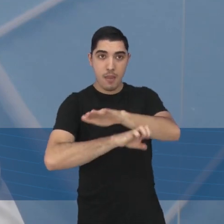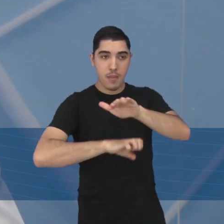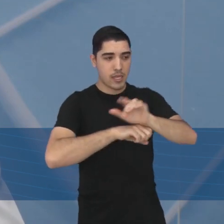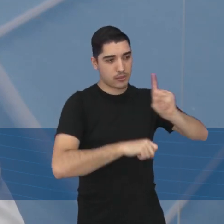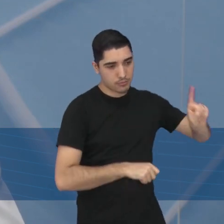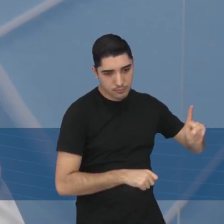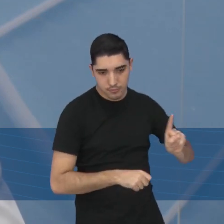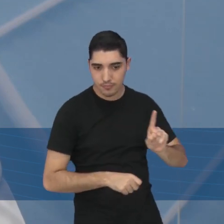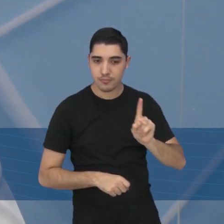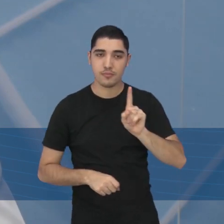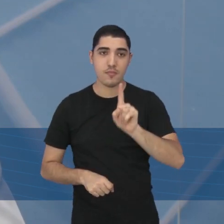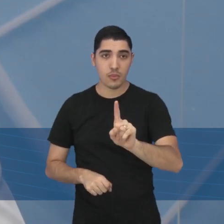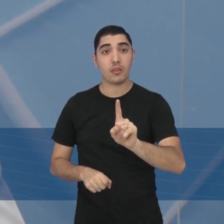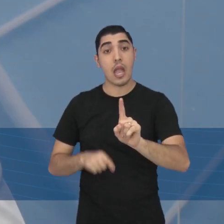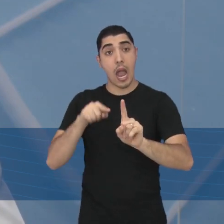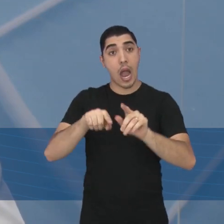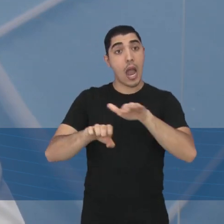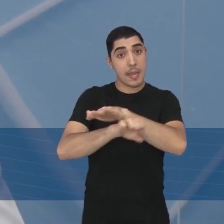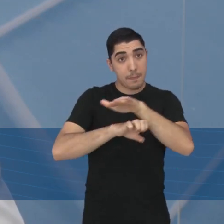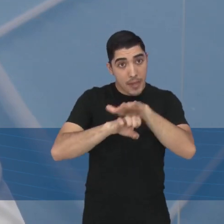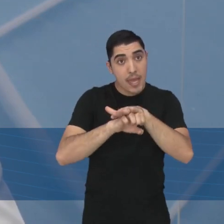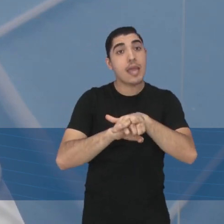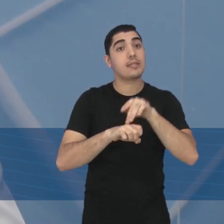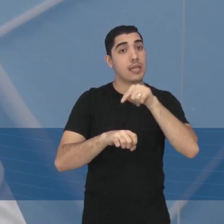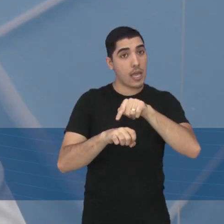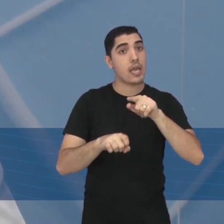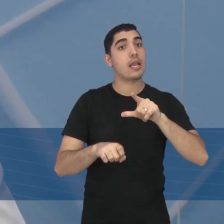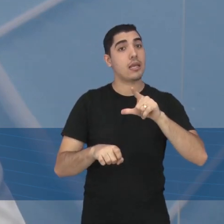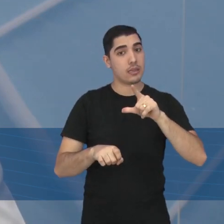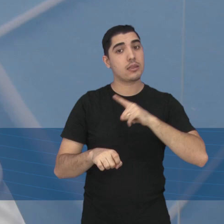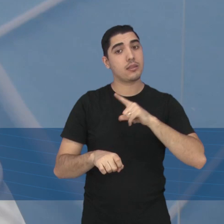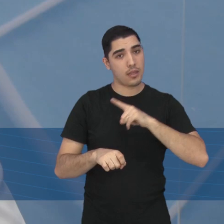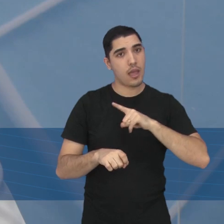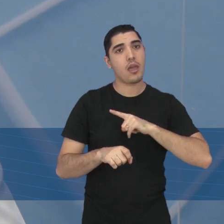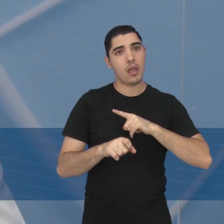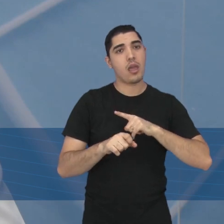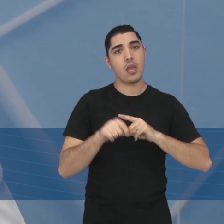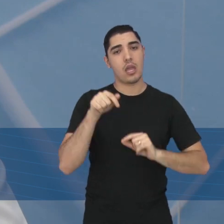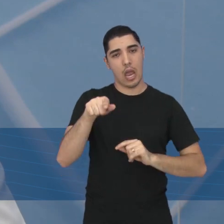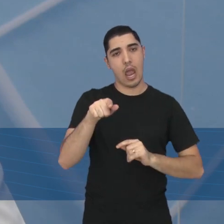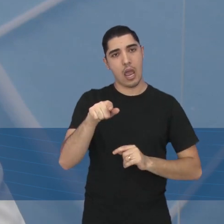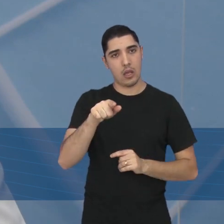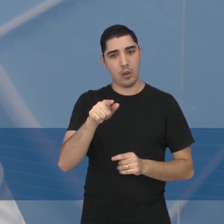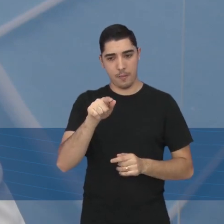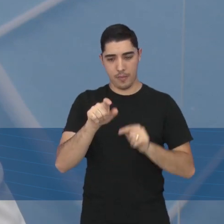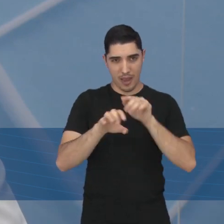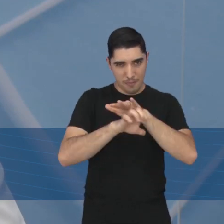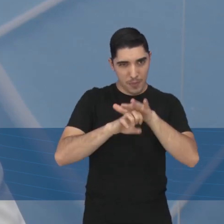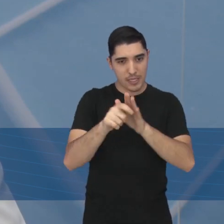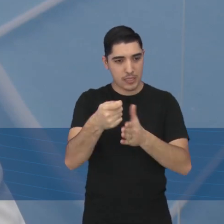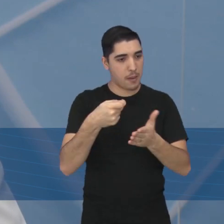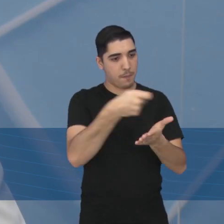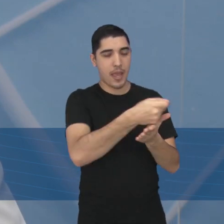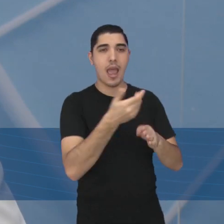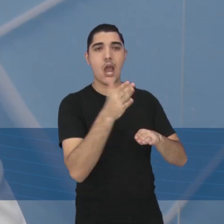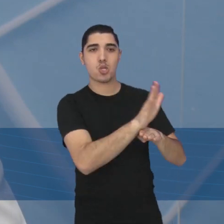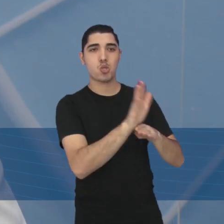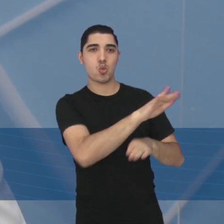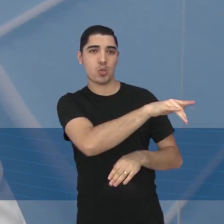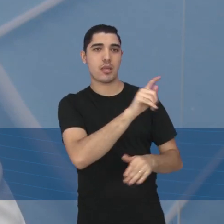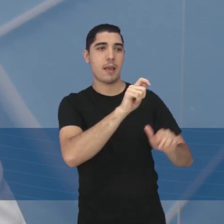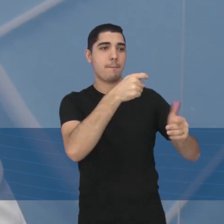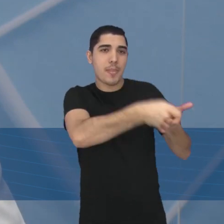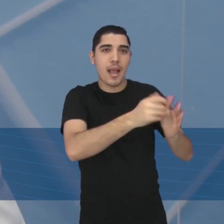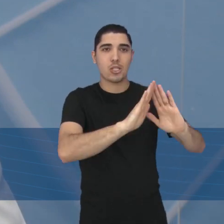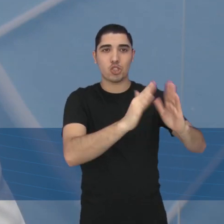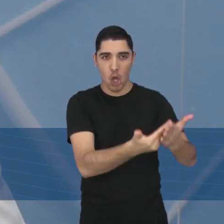algumas empresas que têm ambientes que têm financeiramente composta a renda dessa mulher para pagar essa creche. Então, se